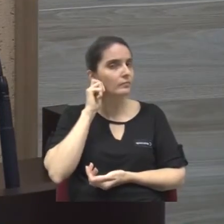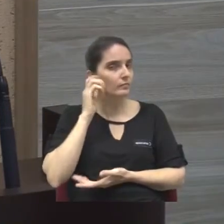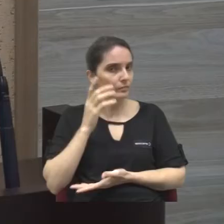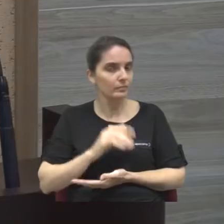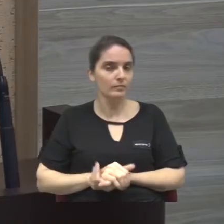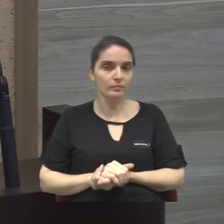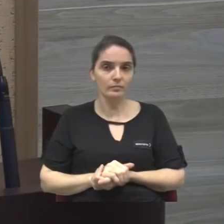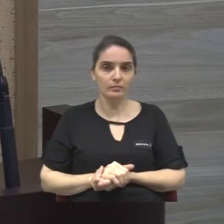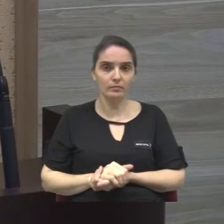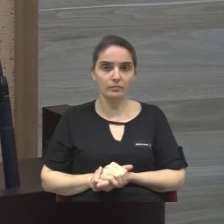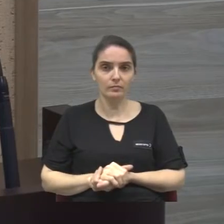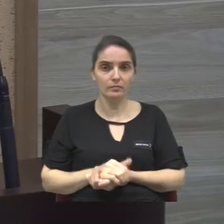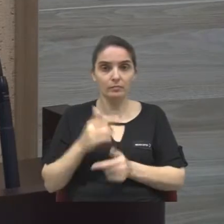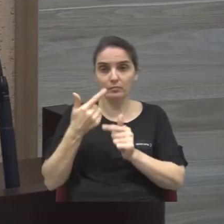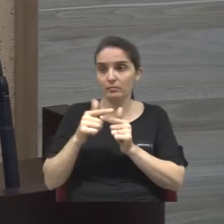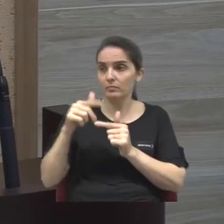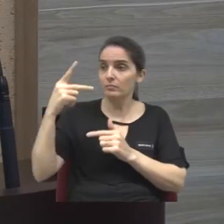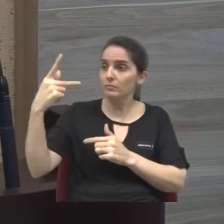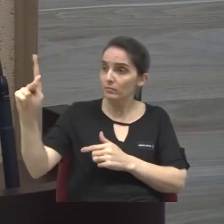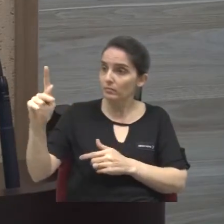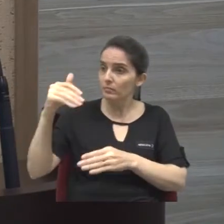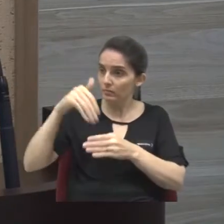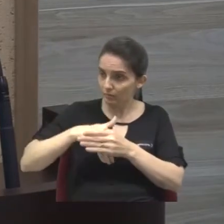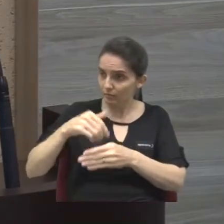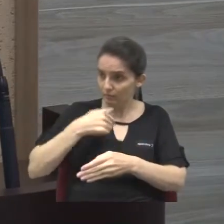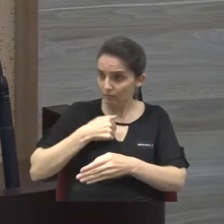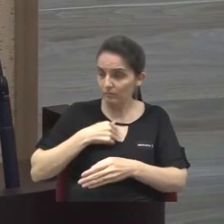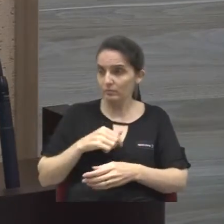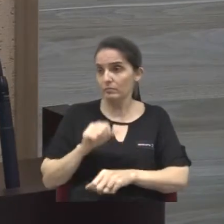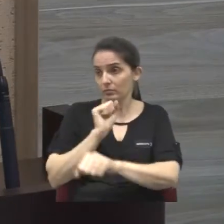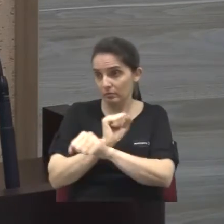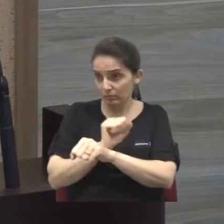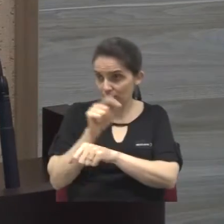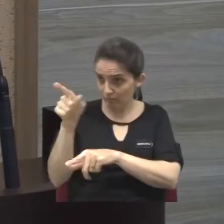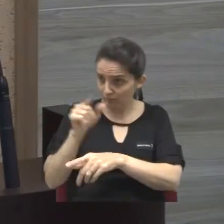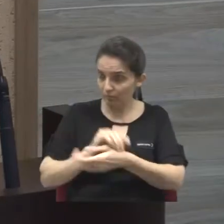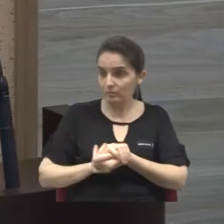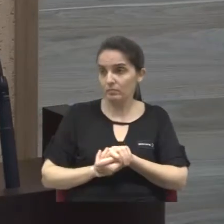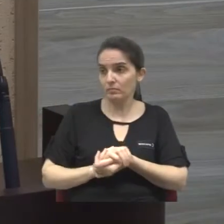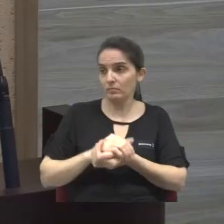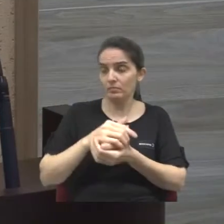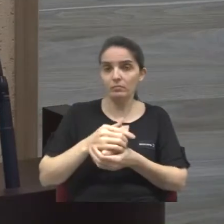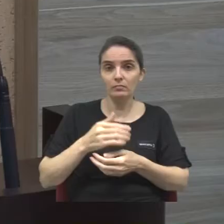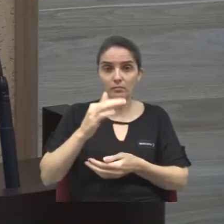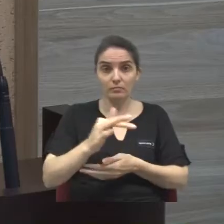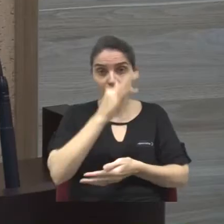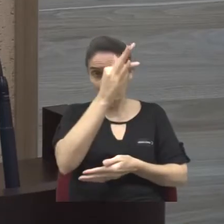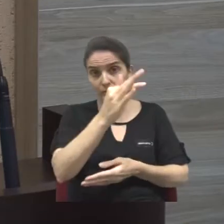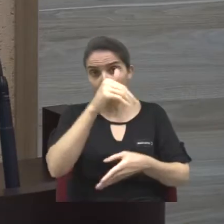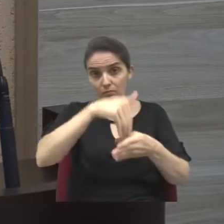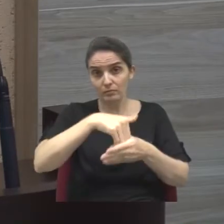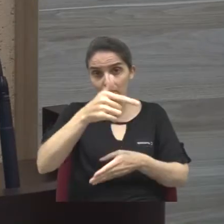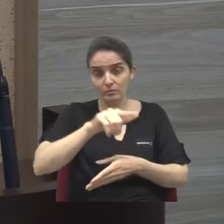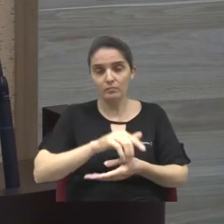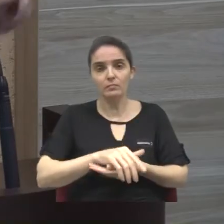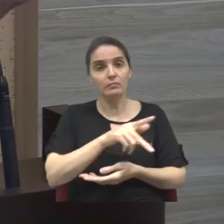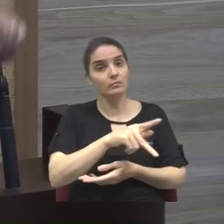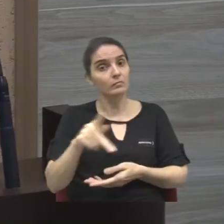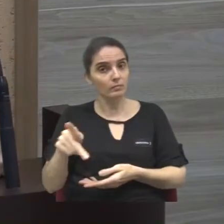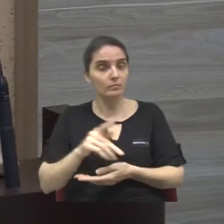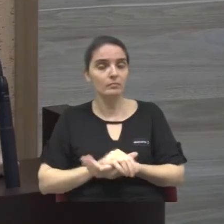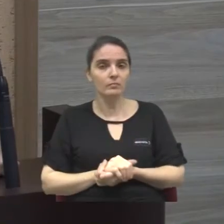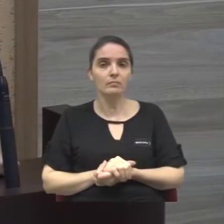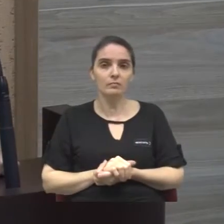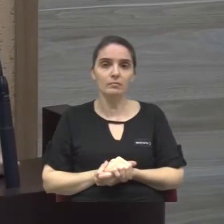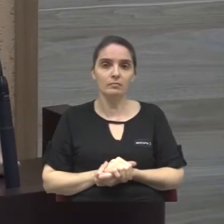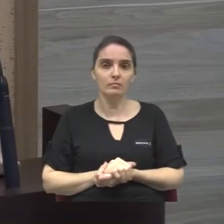ter votado em mim. Espere outra eleição. Foi com essa frase grosseira que o presidente se despediu de mim, quando os